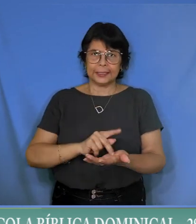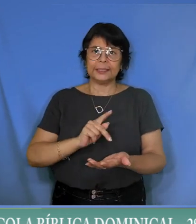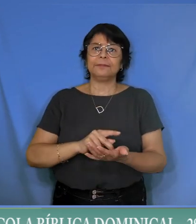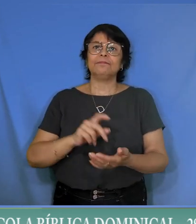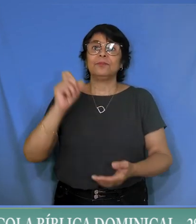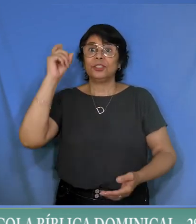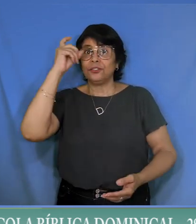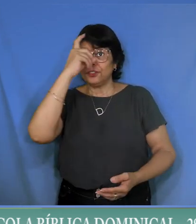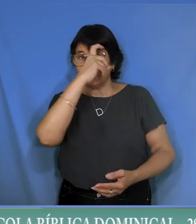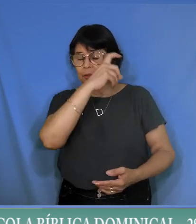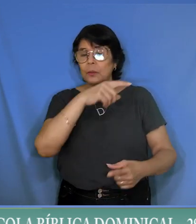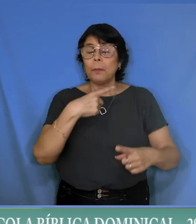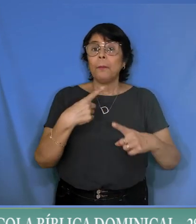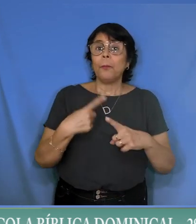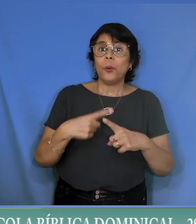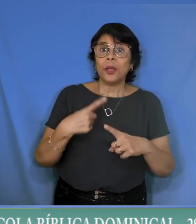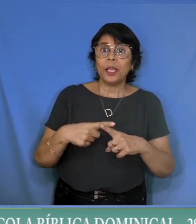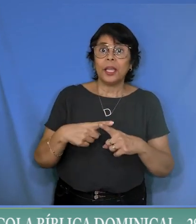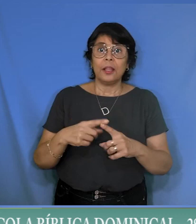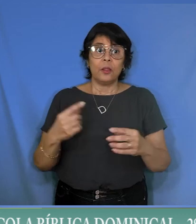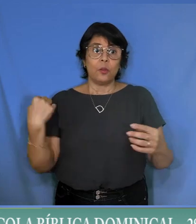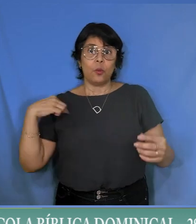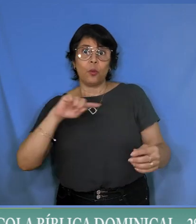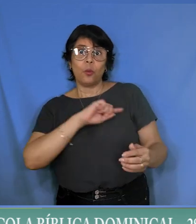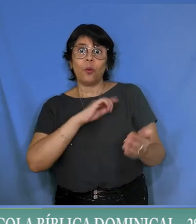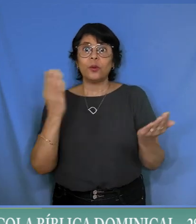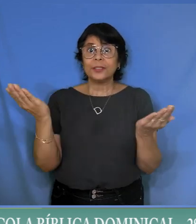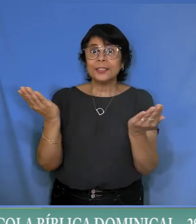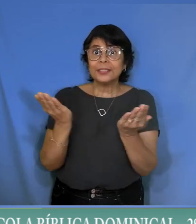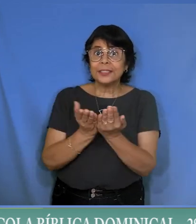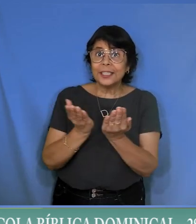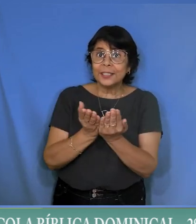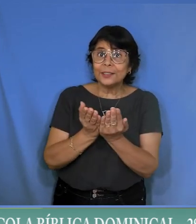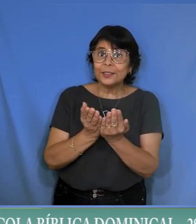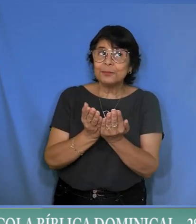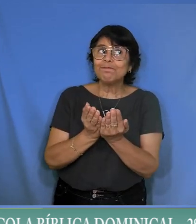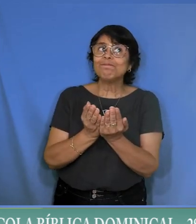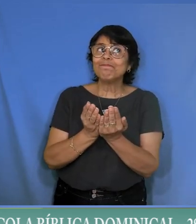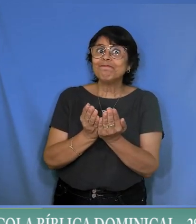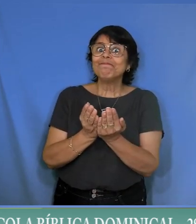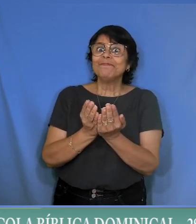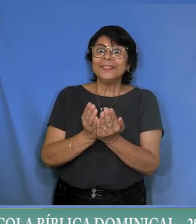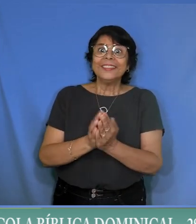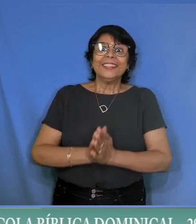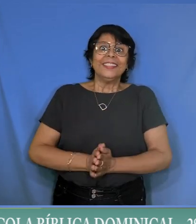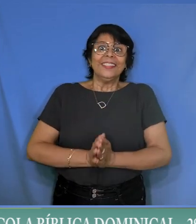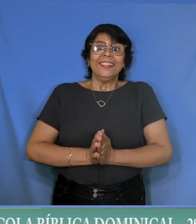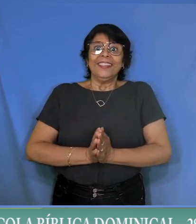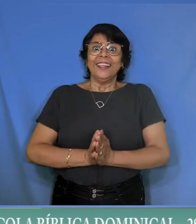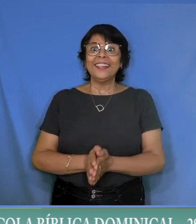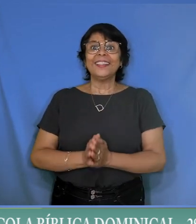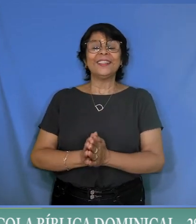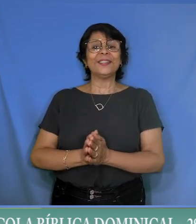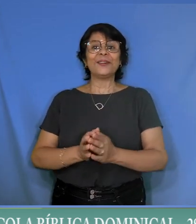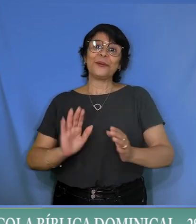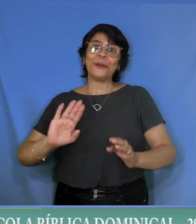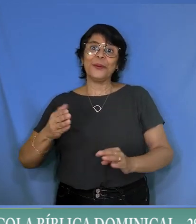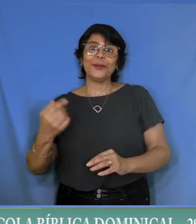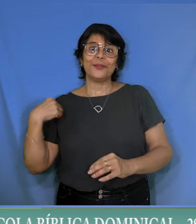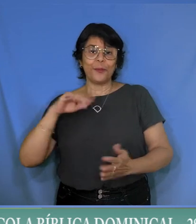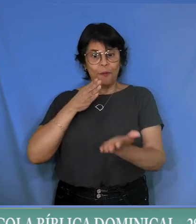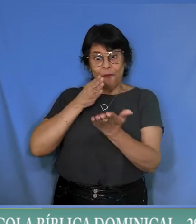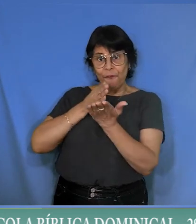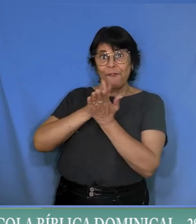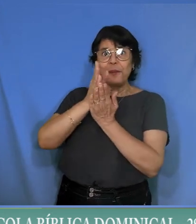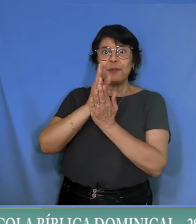coisa pega. Cada abraçada que a gente vence, rio acima, é uma glória, é uma vitória.